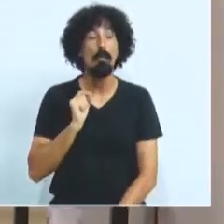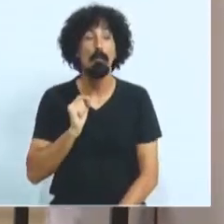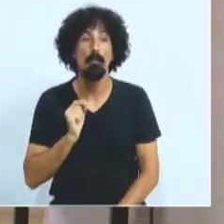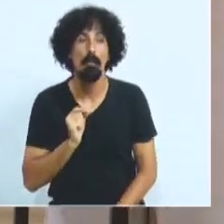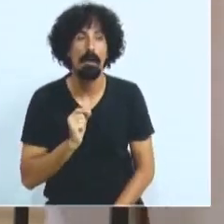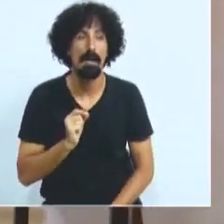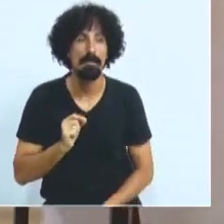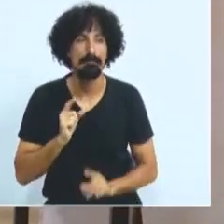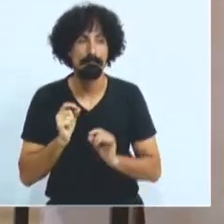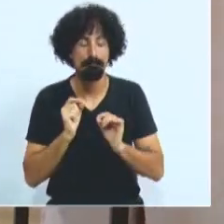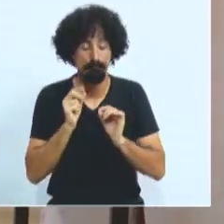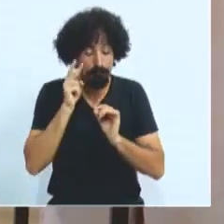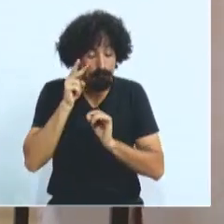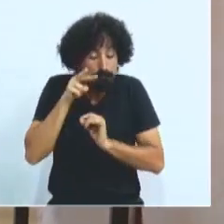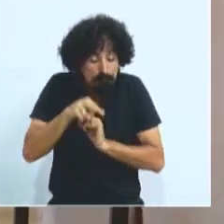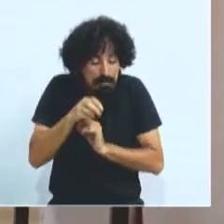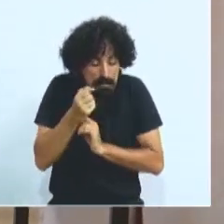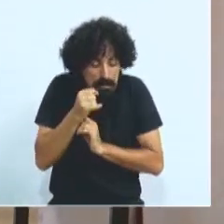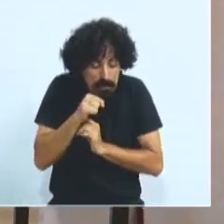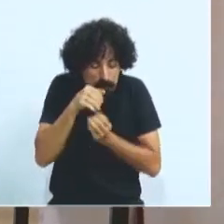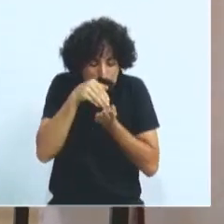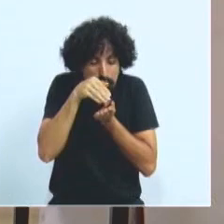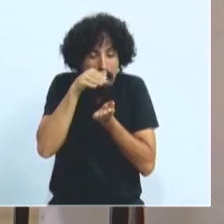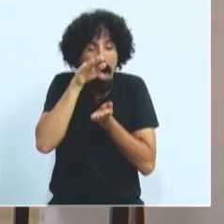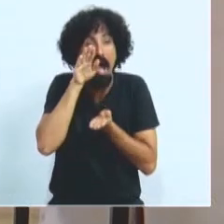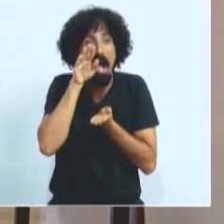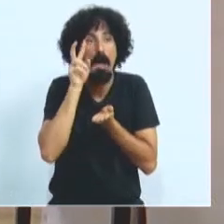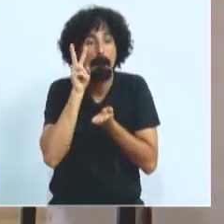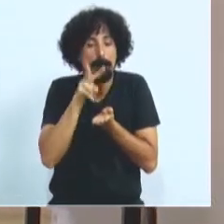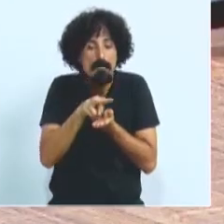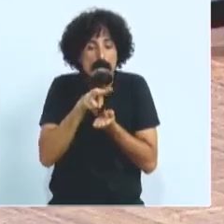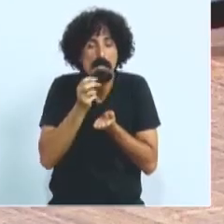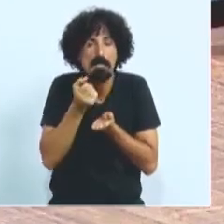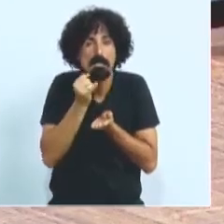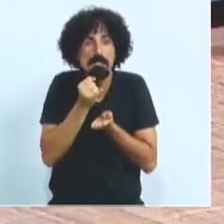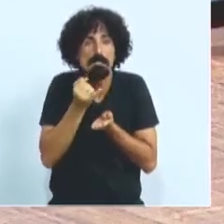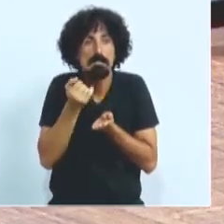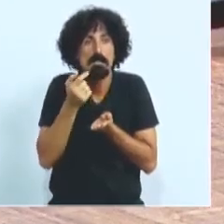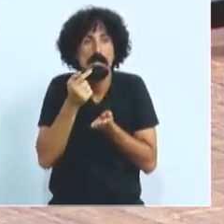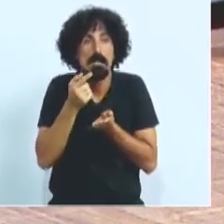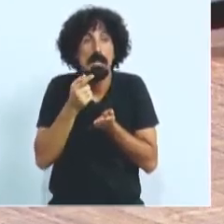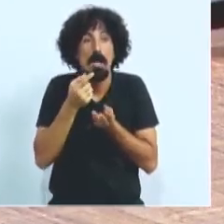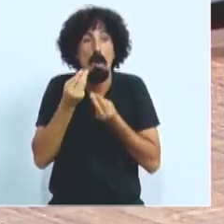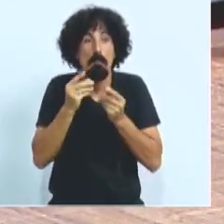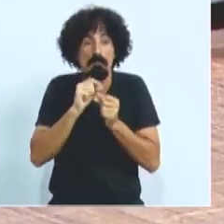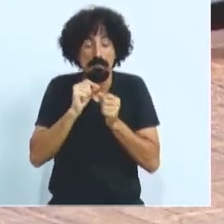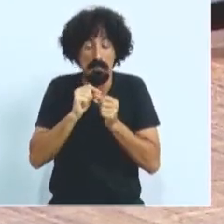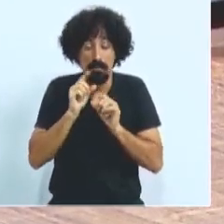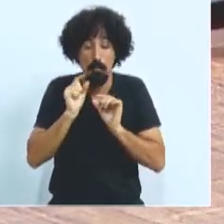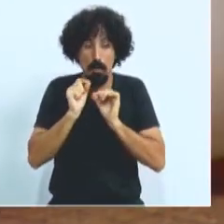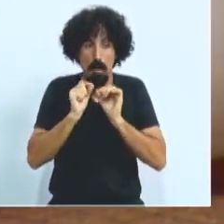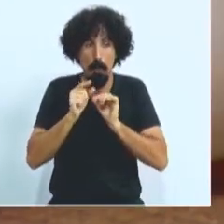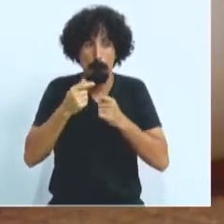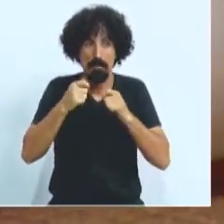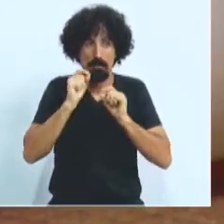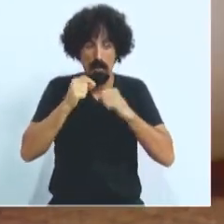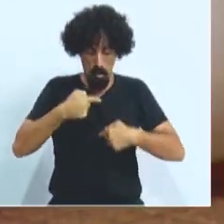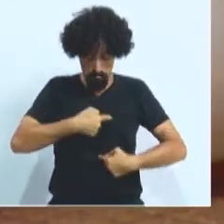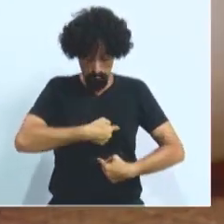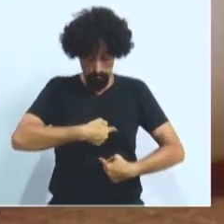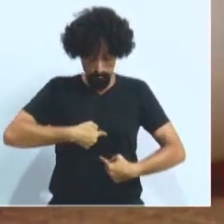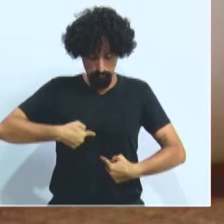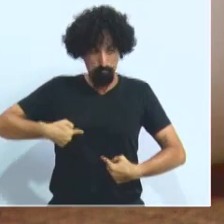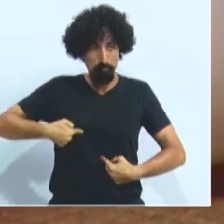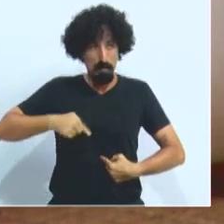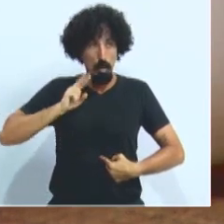dela abrir, né? Para manter a boca aberta. Aí entre os mamilos da criança você traça uma linha reta imaginária. E ali com